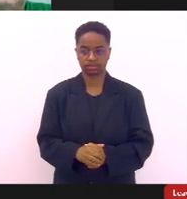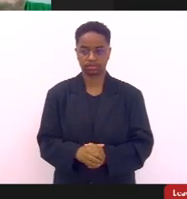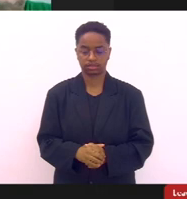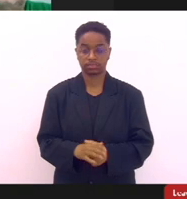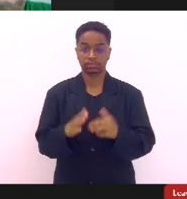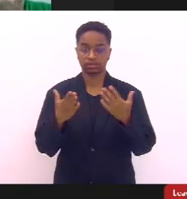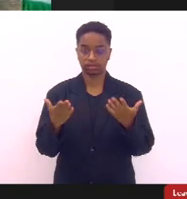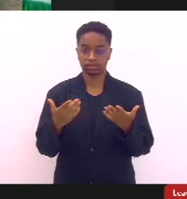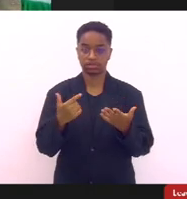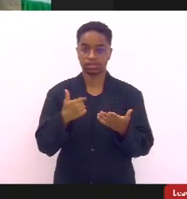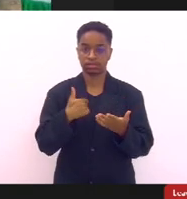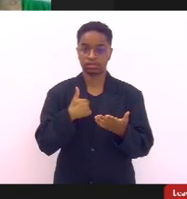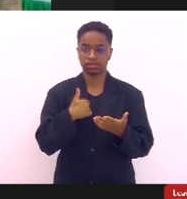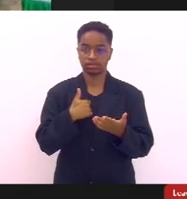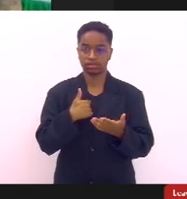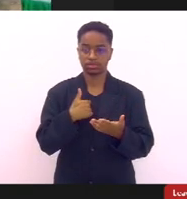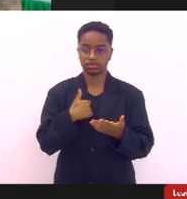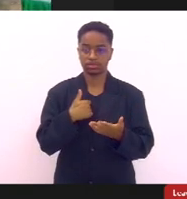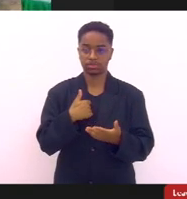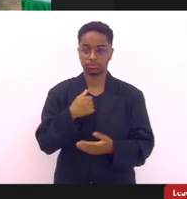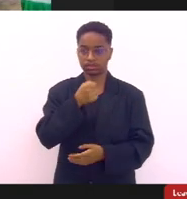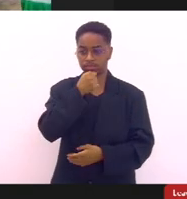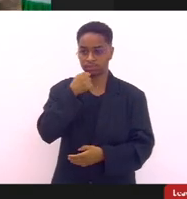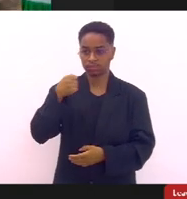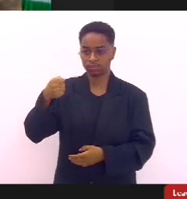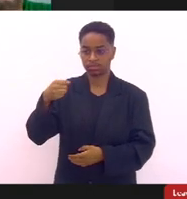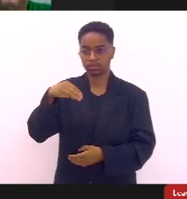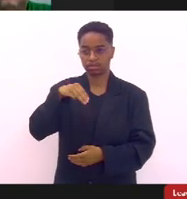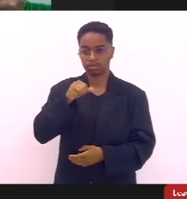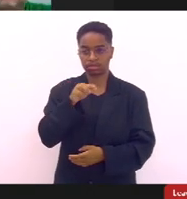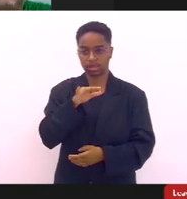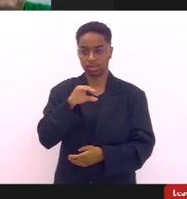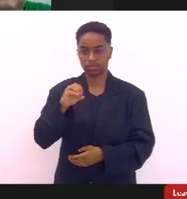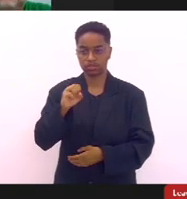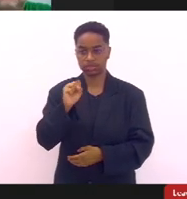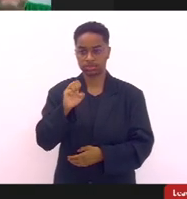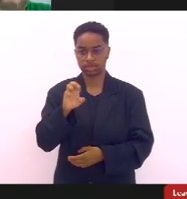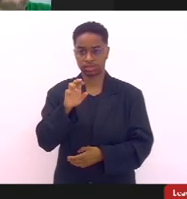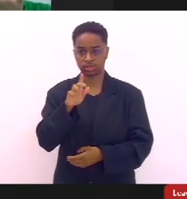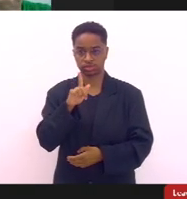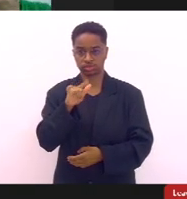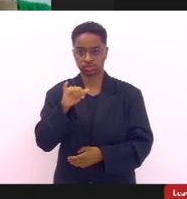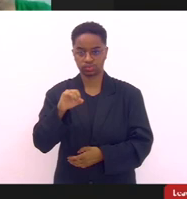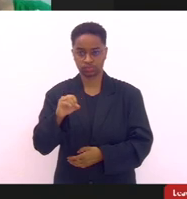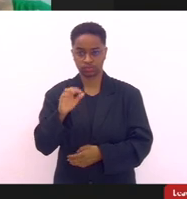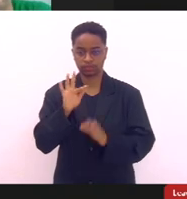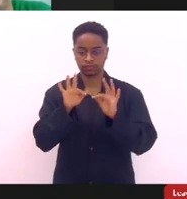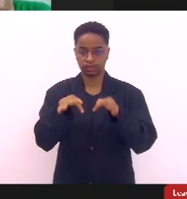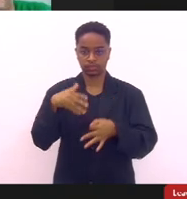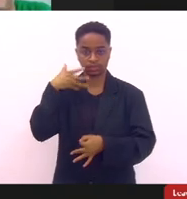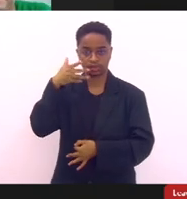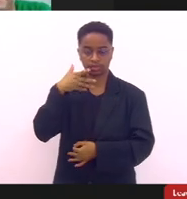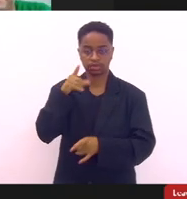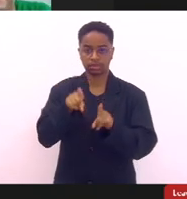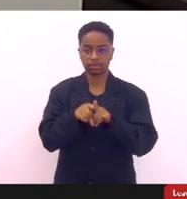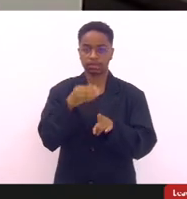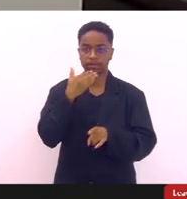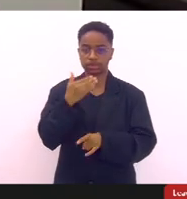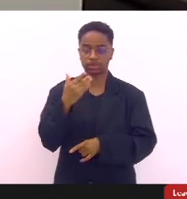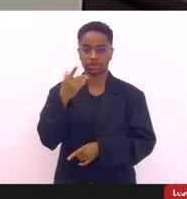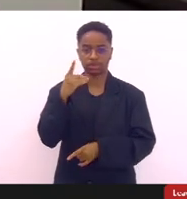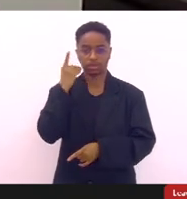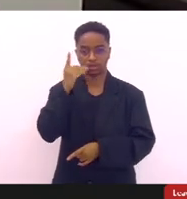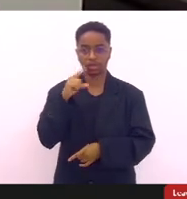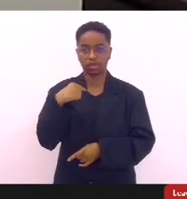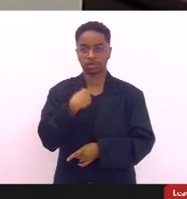Então, vou passar para o doutor Mário Sérgio para a sua colocação final e pedindo, então, que daqui a 15 dias a